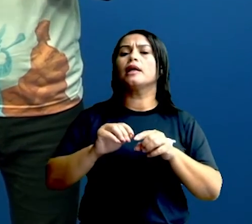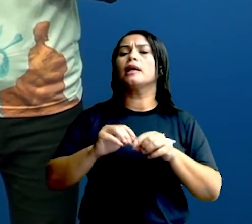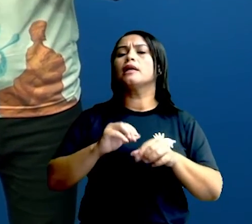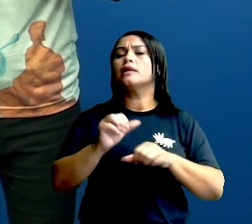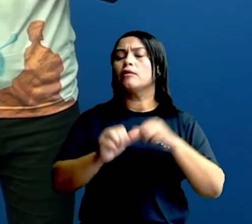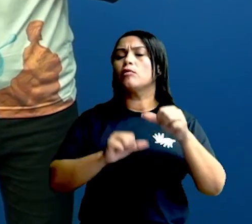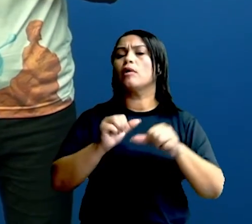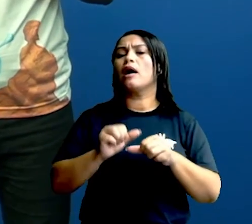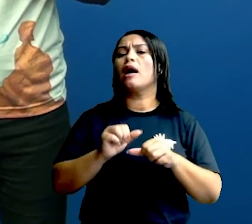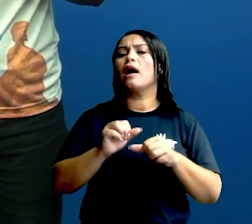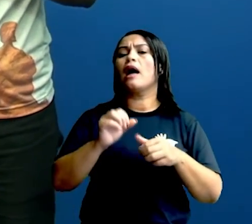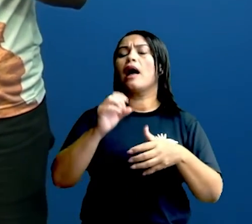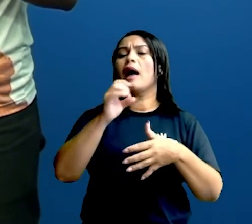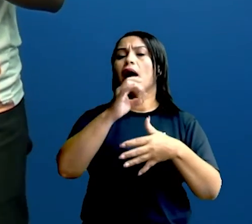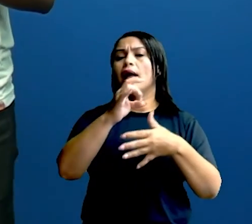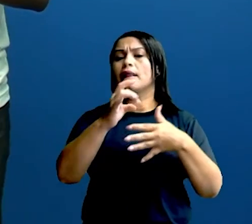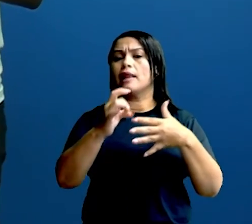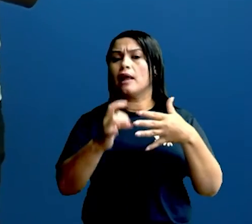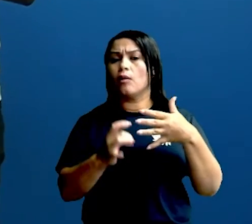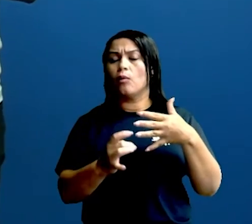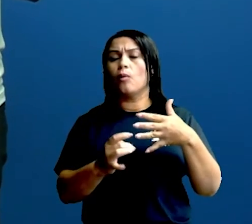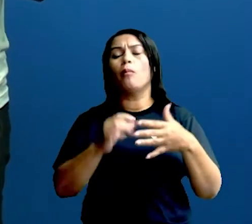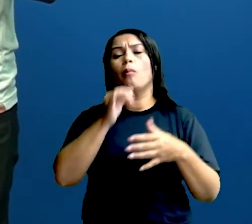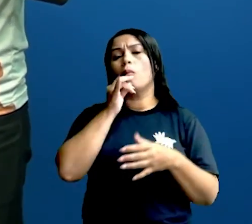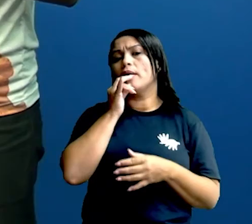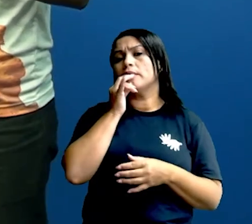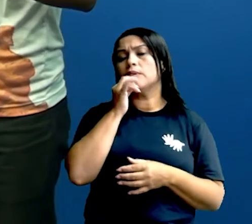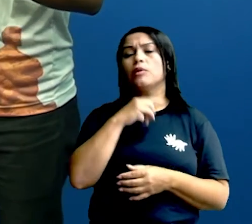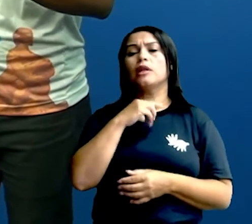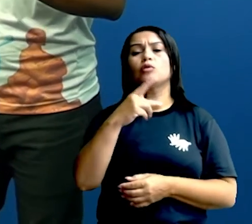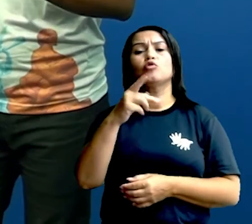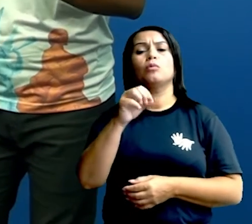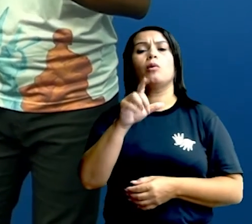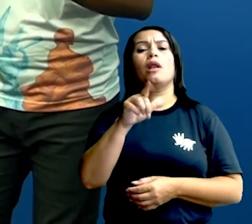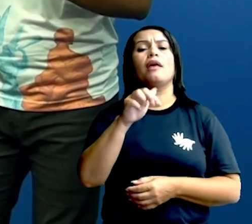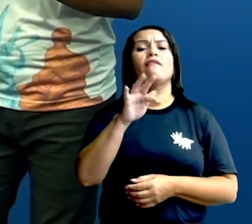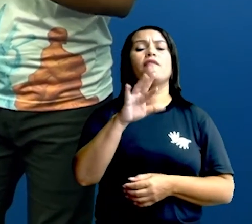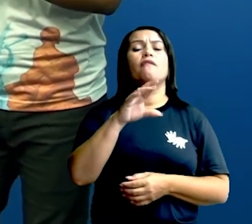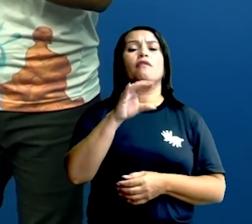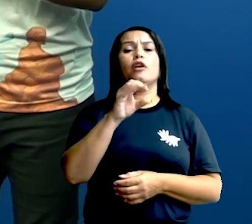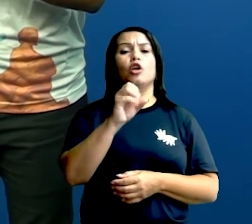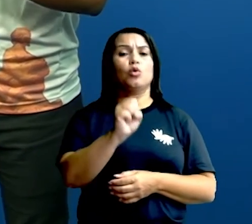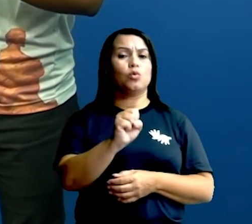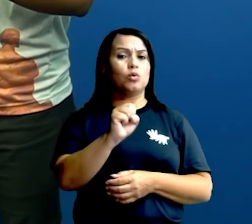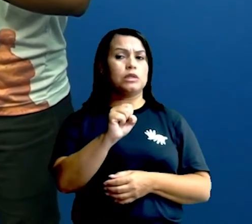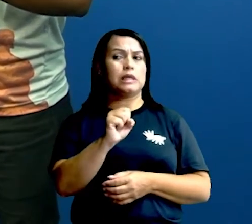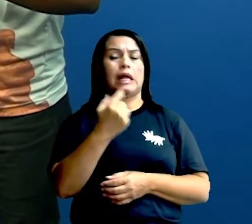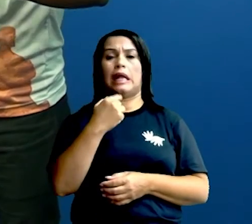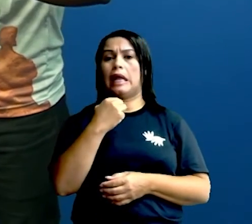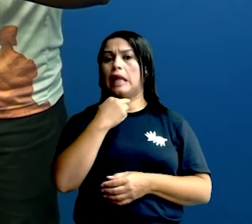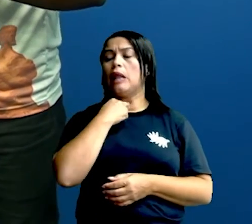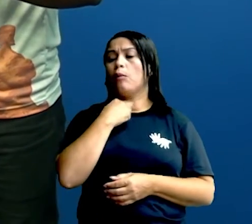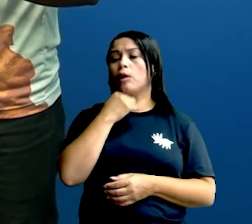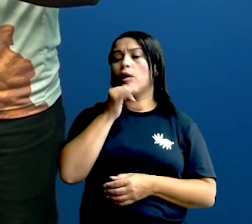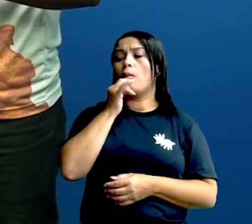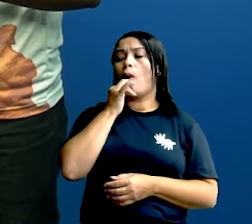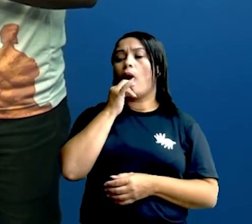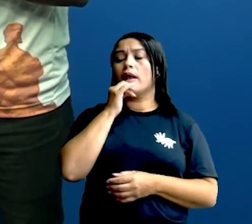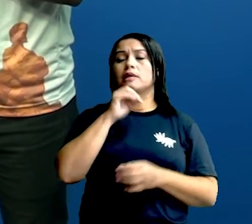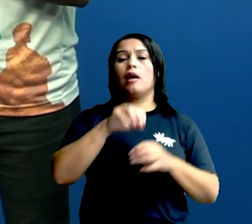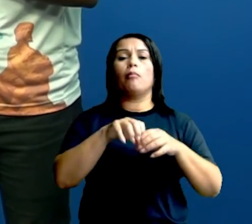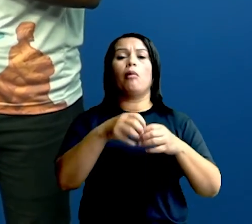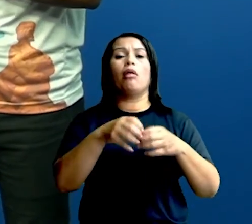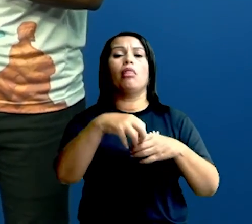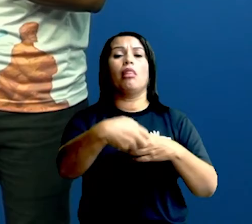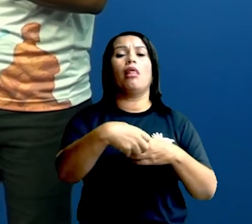é que vai definir cada ser. Então, por exemplo, os poríferos não se dividem, não se invaginam, não se